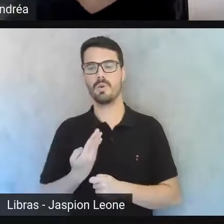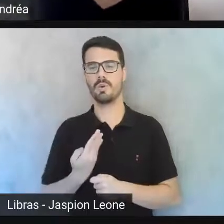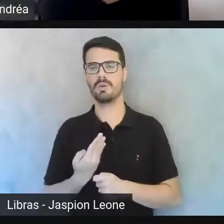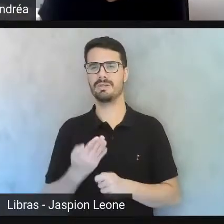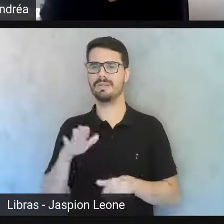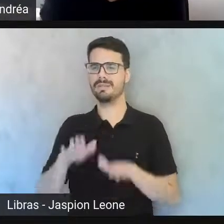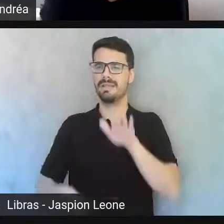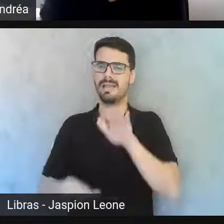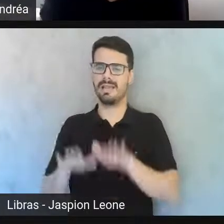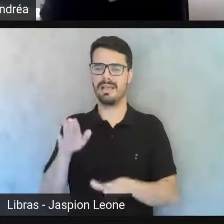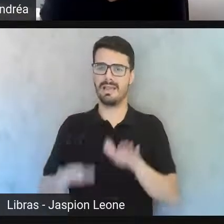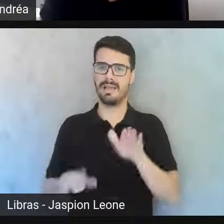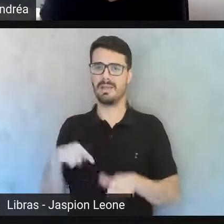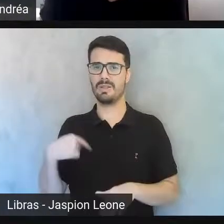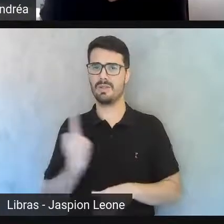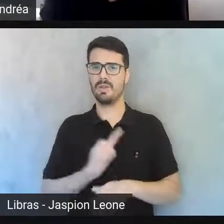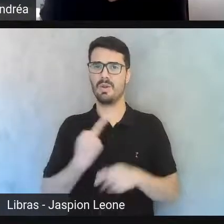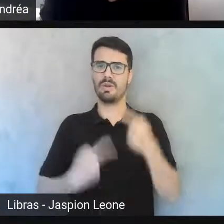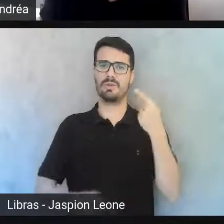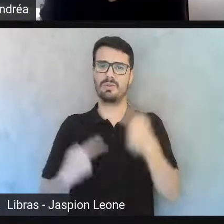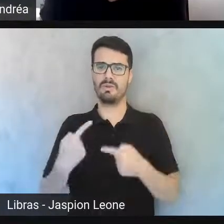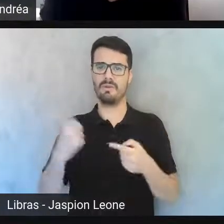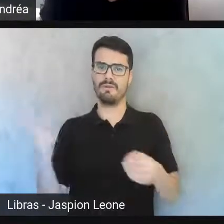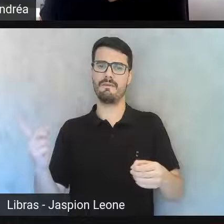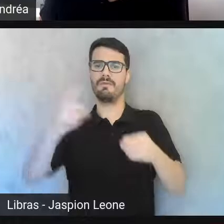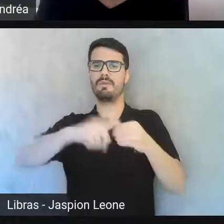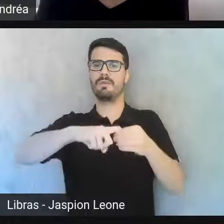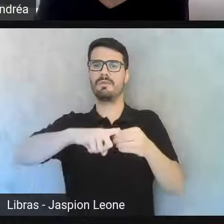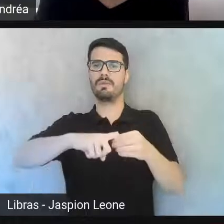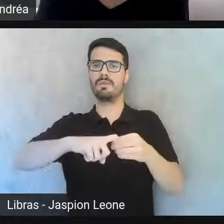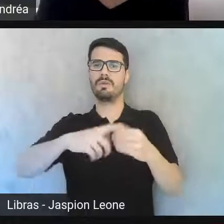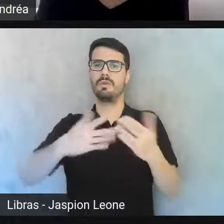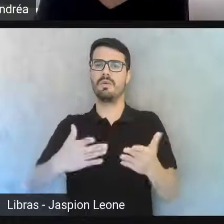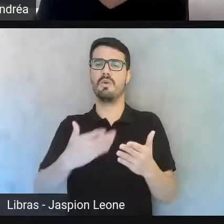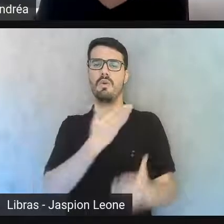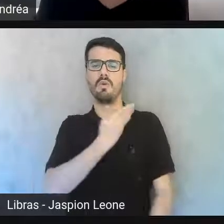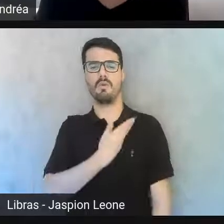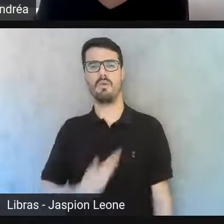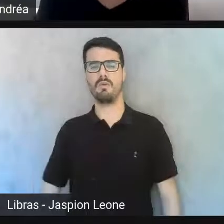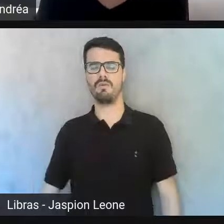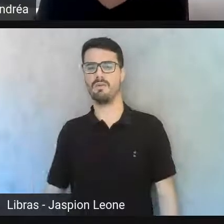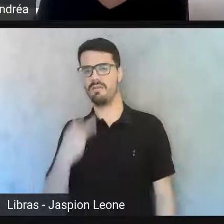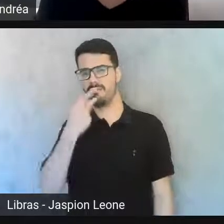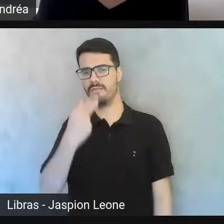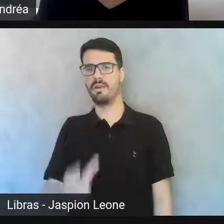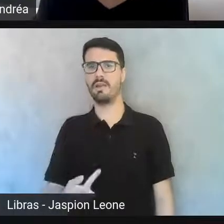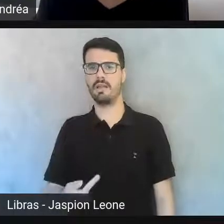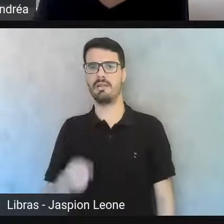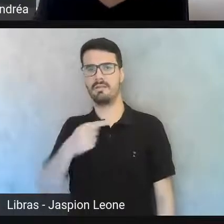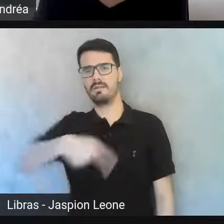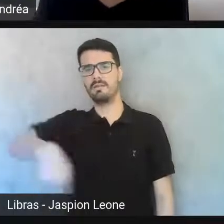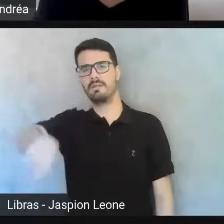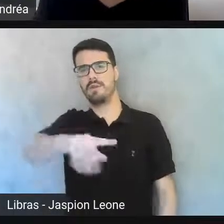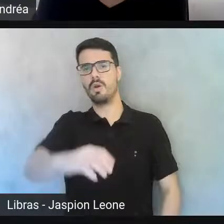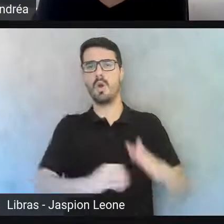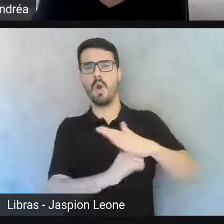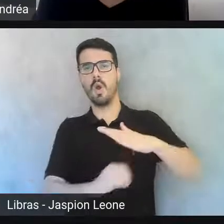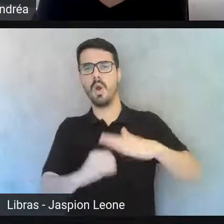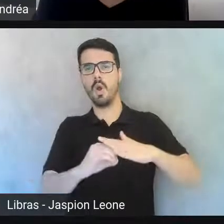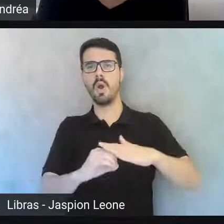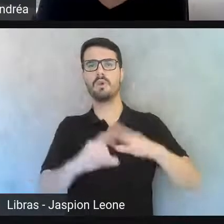repente, a gente está discutindo aqui de retomada, o governo não lança um normativo e fala, para os órgãos reduzirem